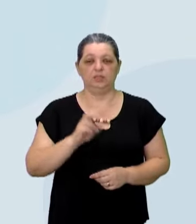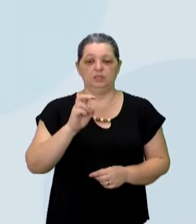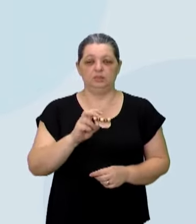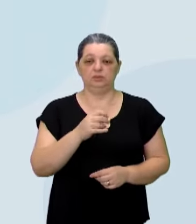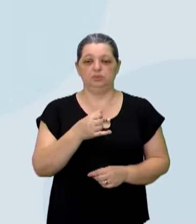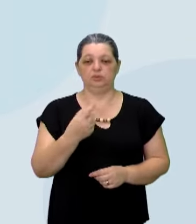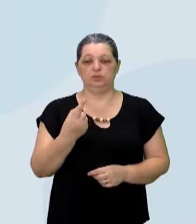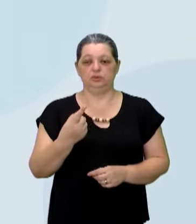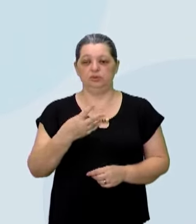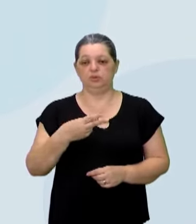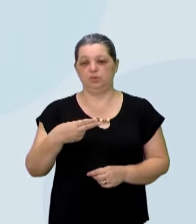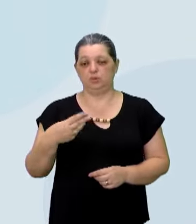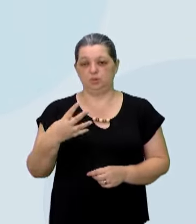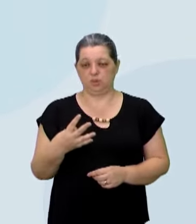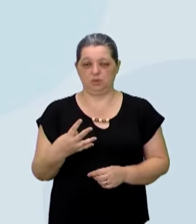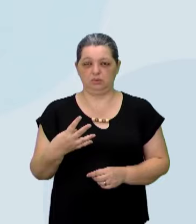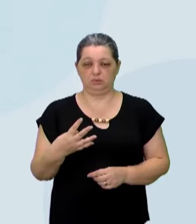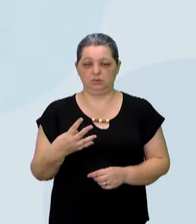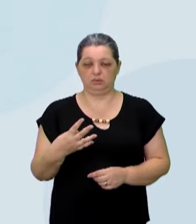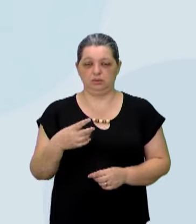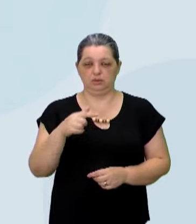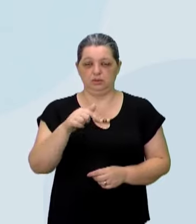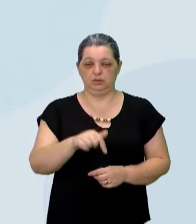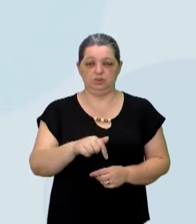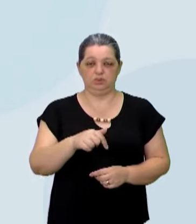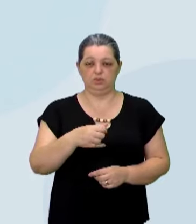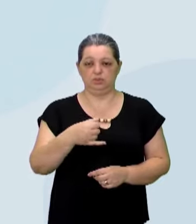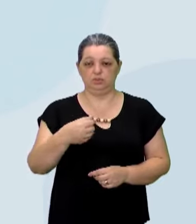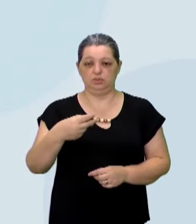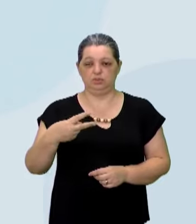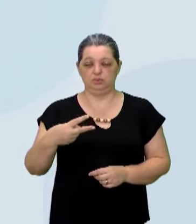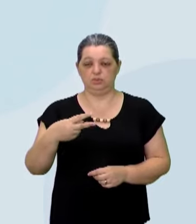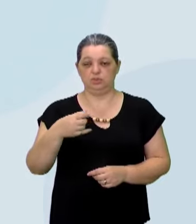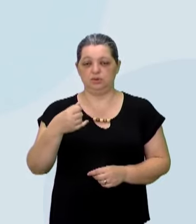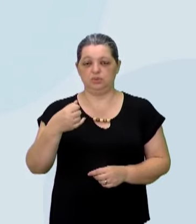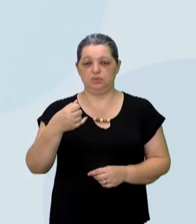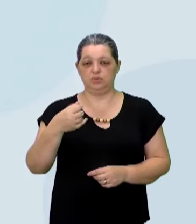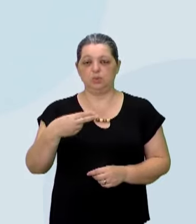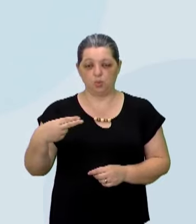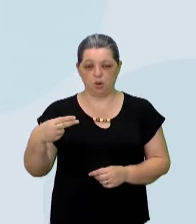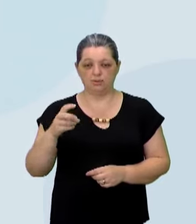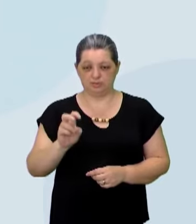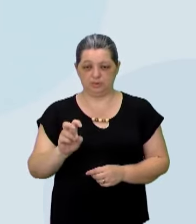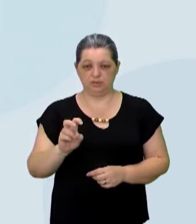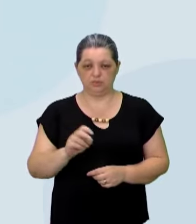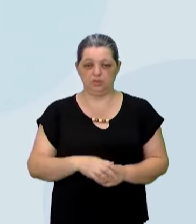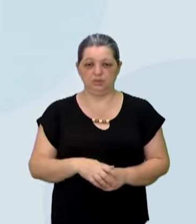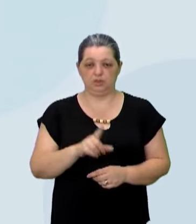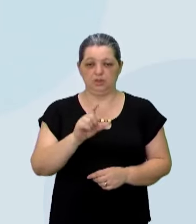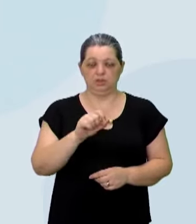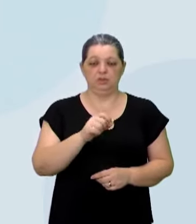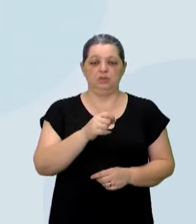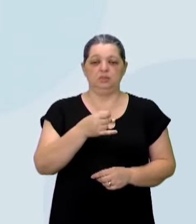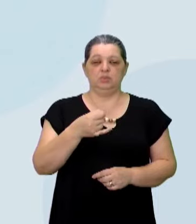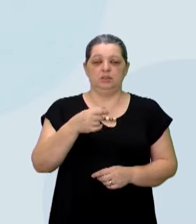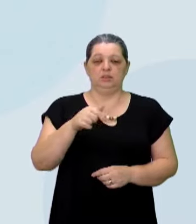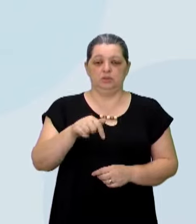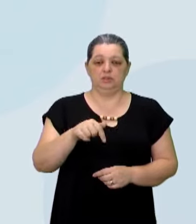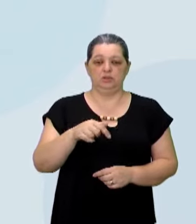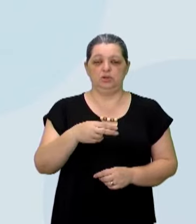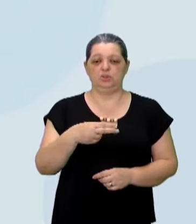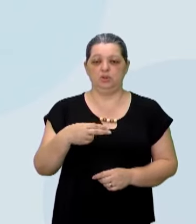igual a 4. 7 menos 2 é igual a 5. E 10 menos 7 é igual a 3. Como as